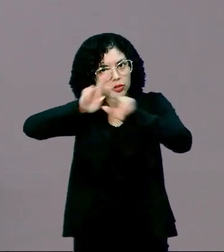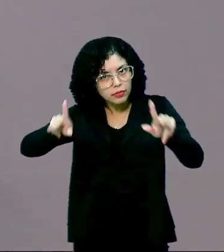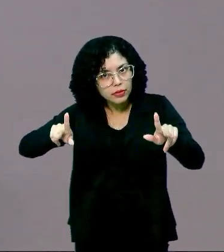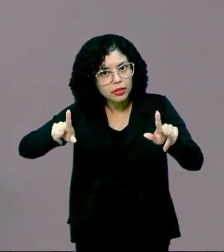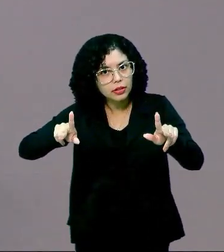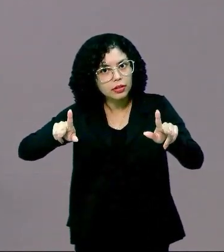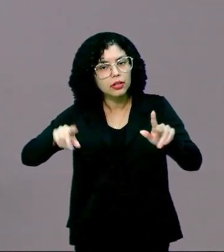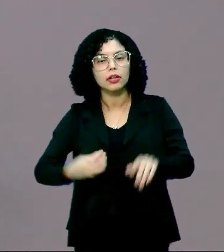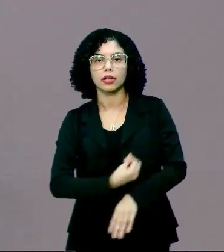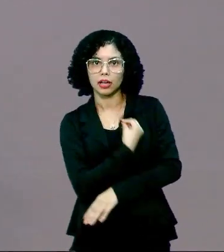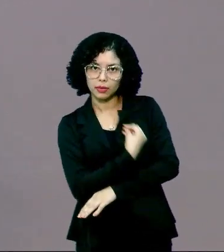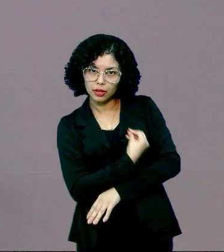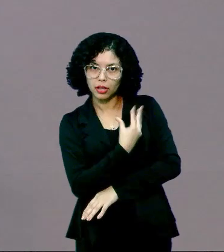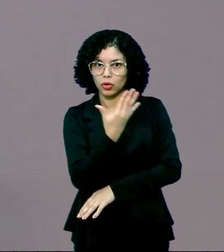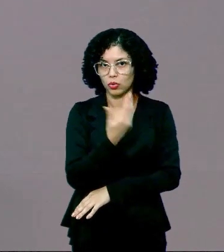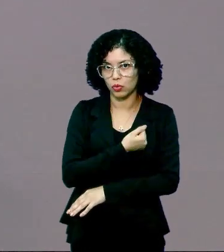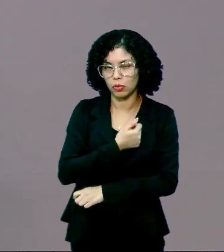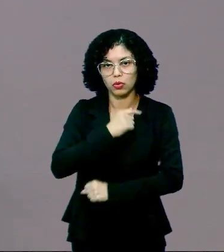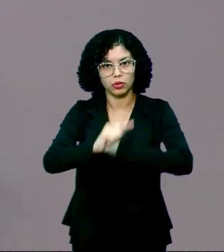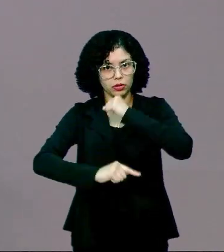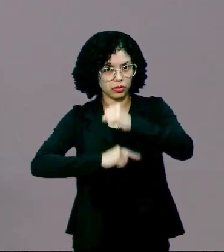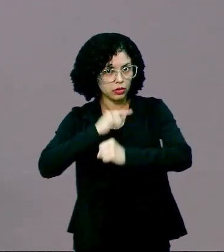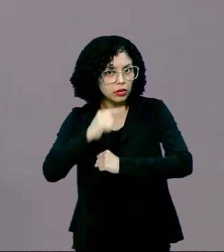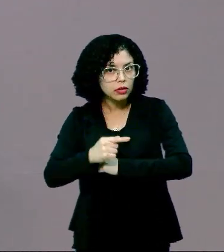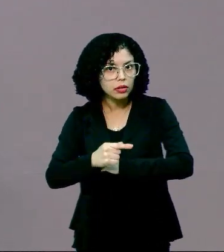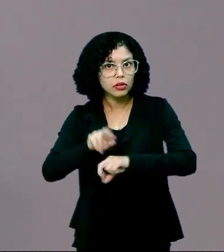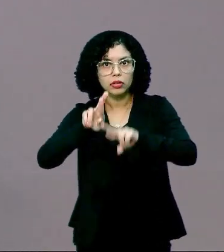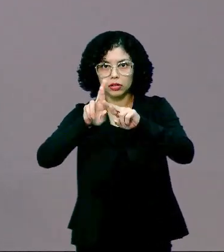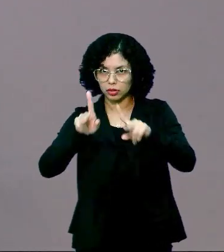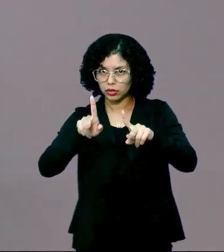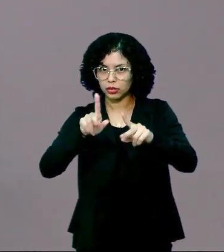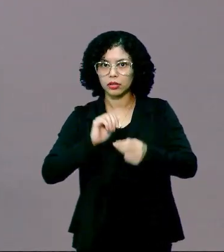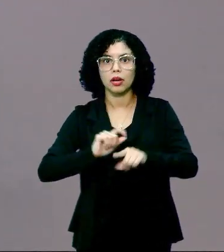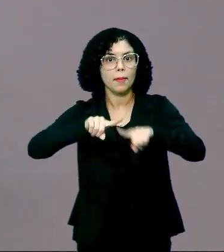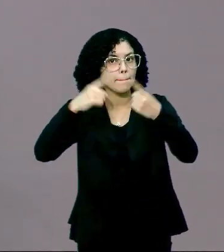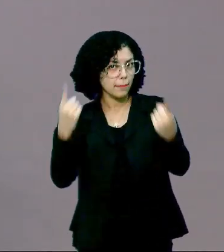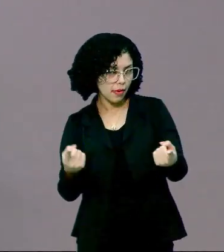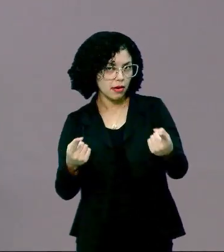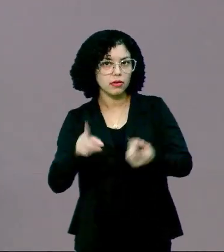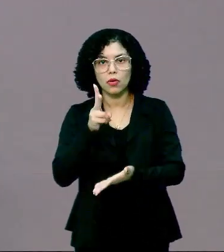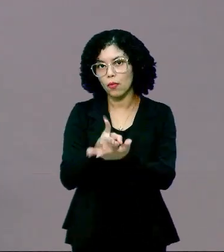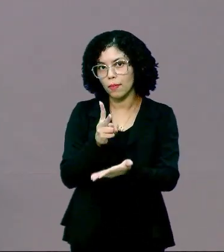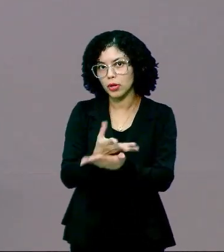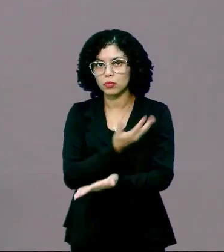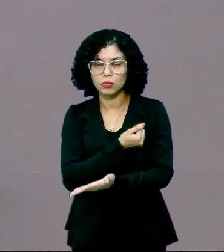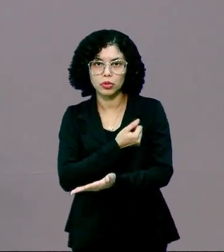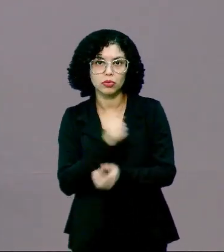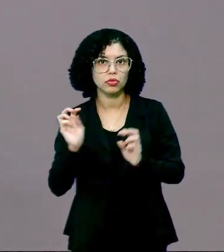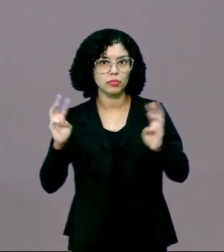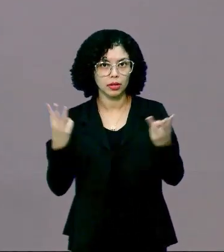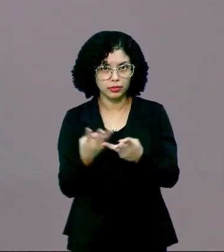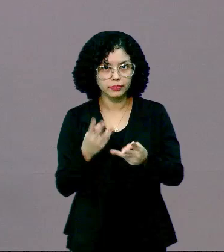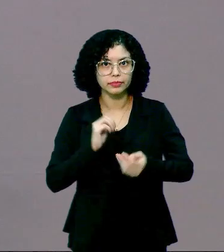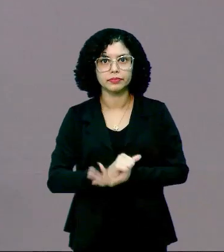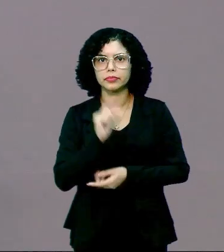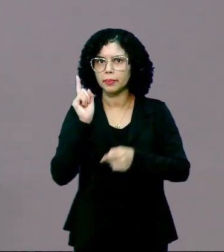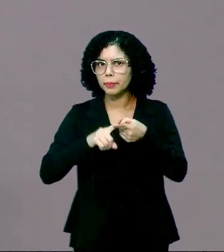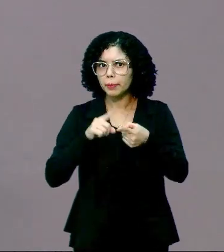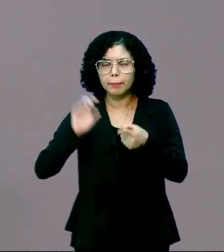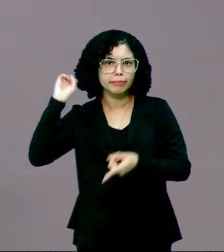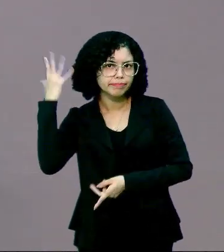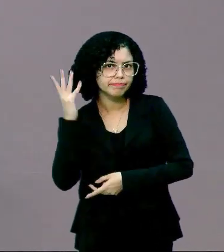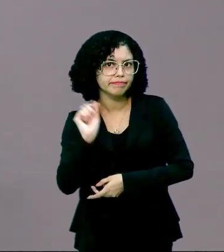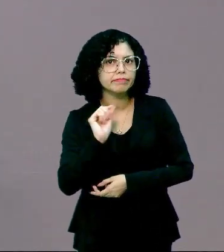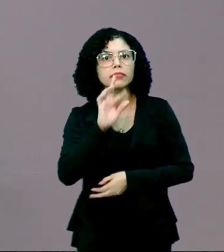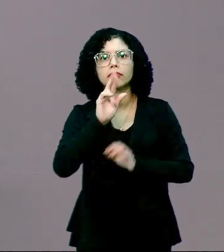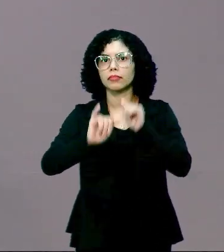diferentes que apresentam números atômicos diferentes, porém, o mesmo número de massa. E por que isso acontece, então,